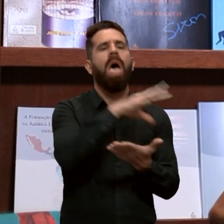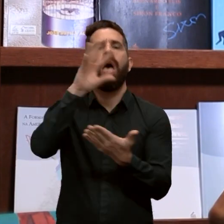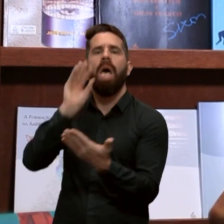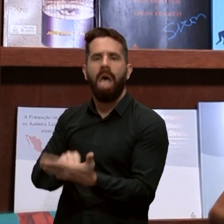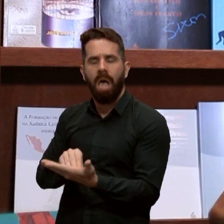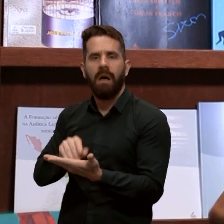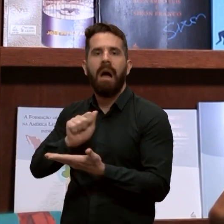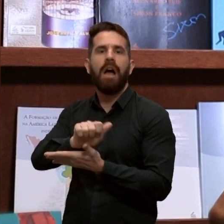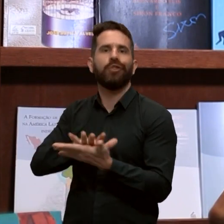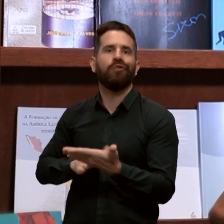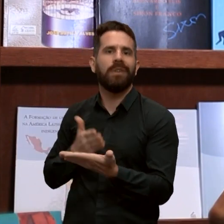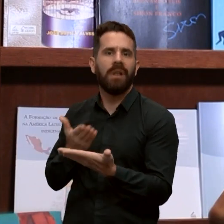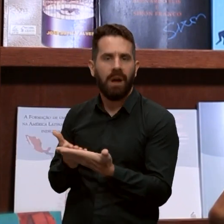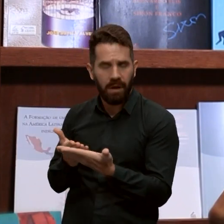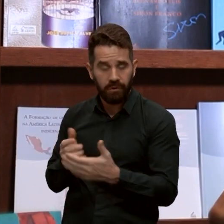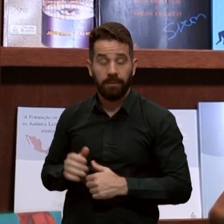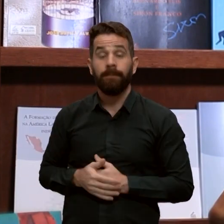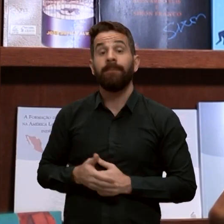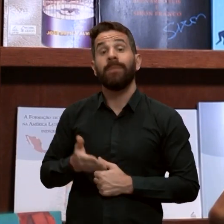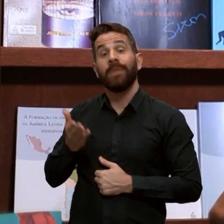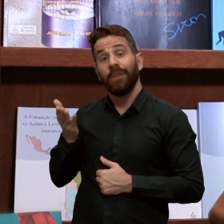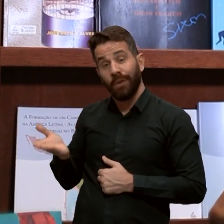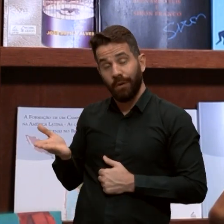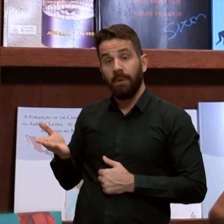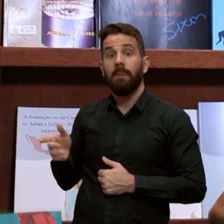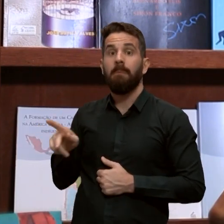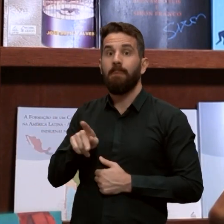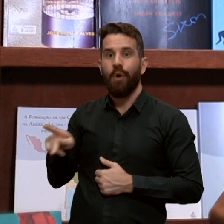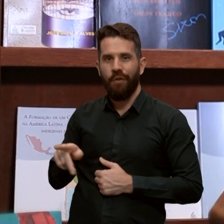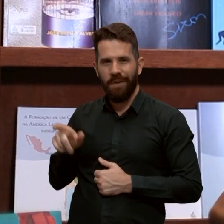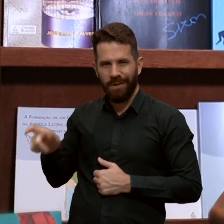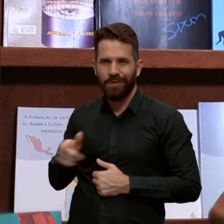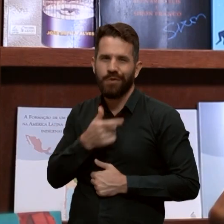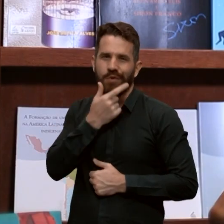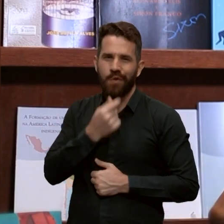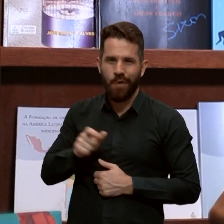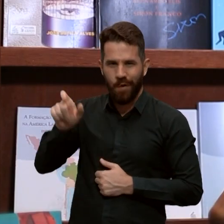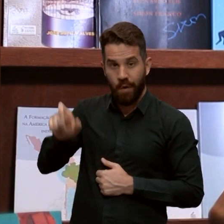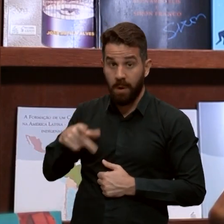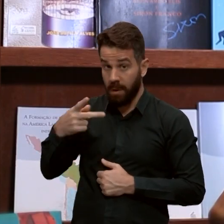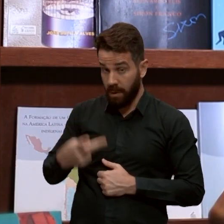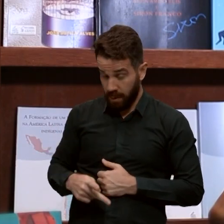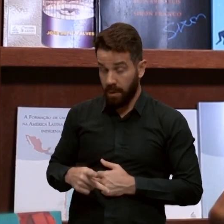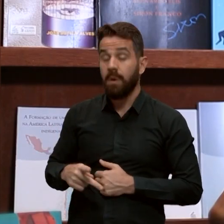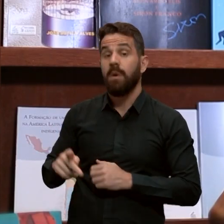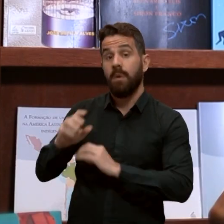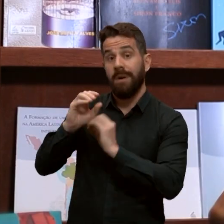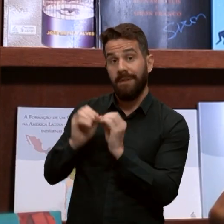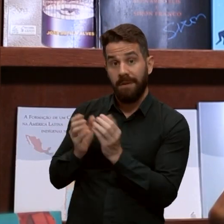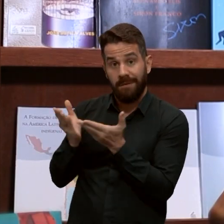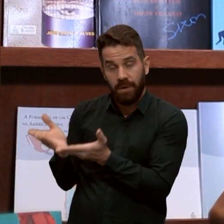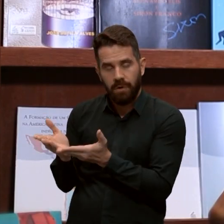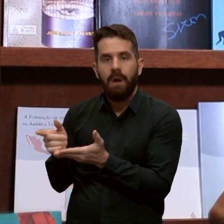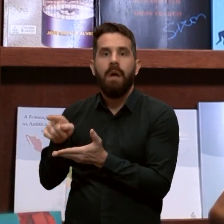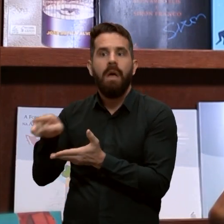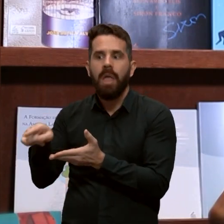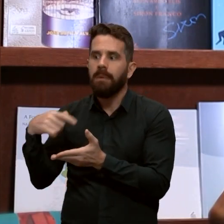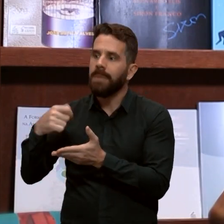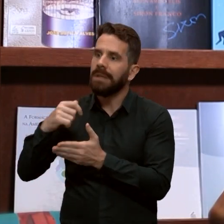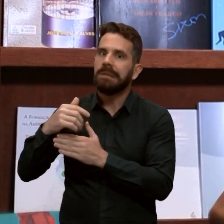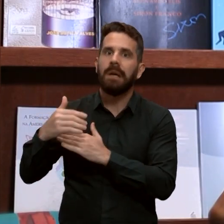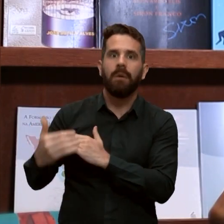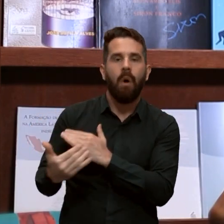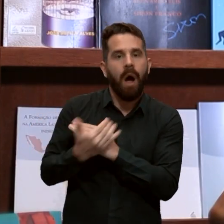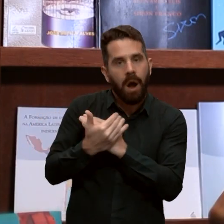se reflete a isso. Então o Roger Chartier, ele vai defender, uma das coisas que ele coloca é que a gente precisa resgatar essa